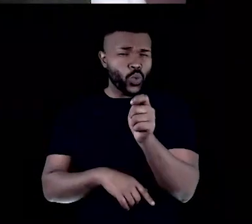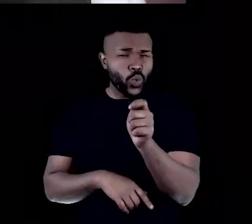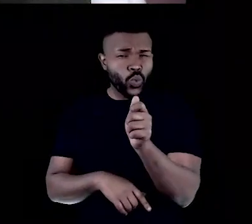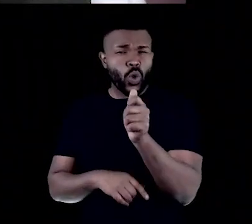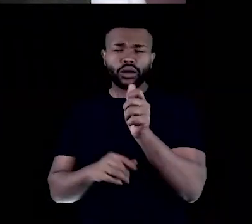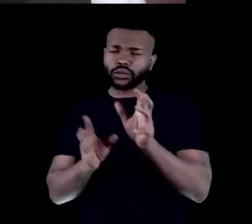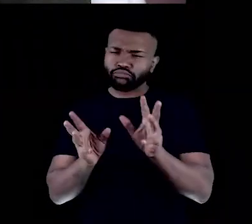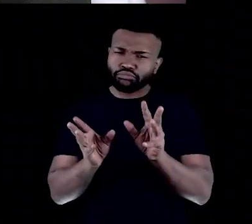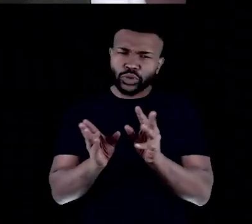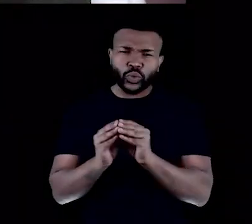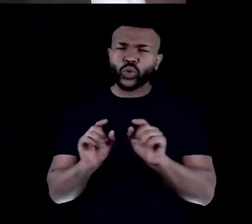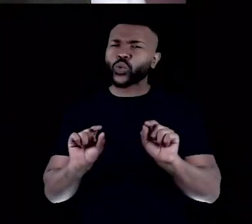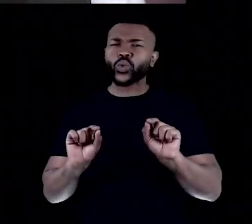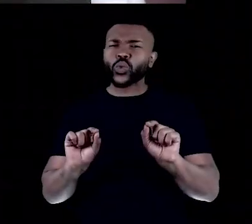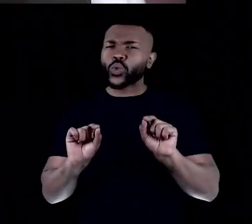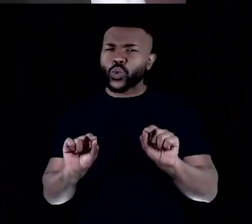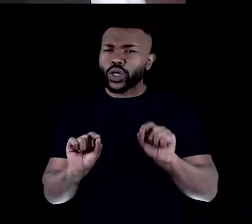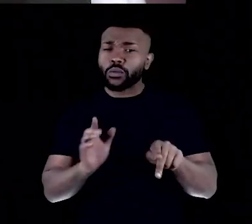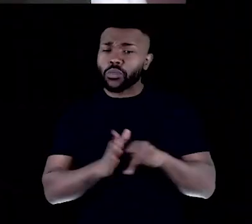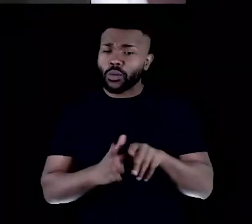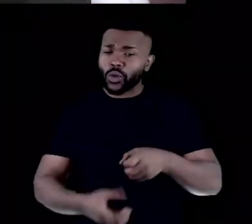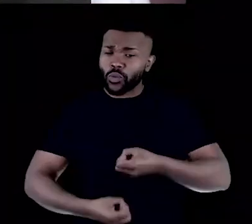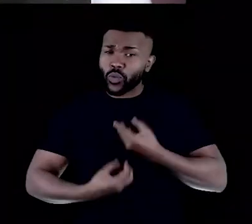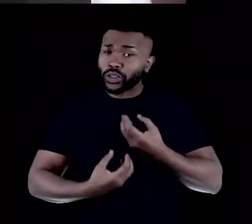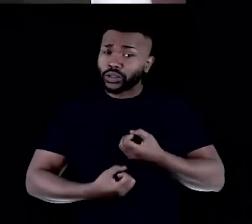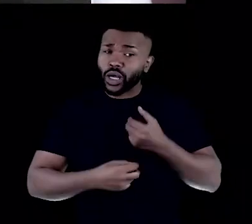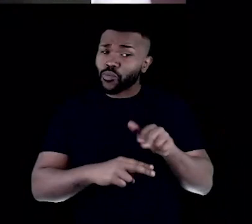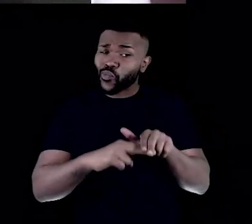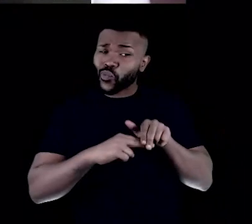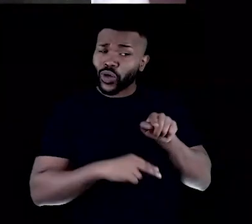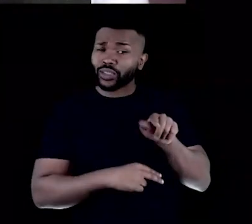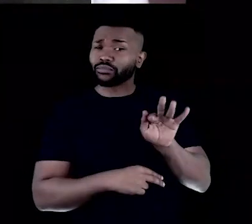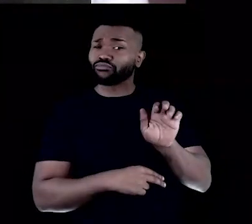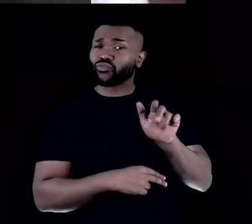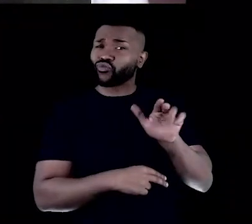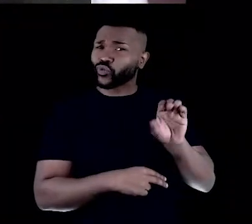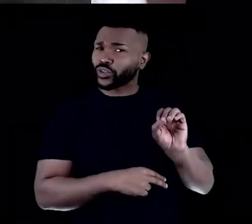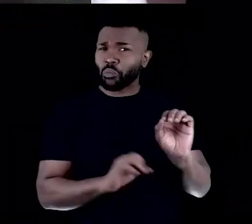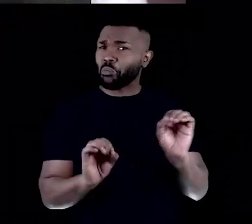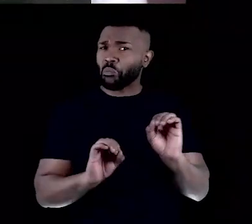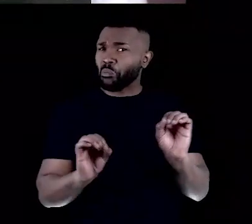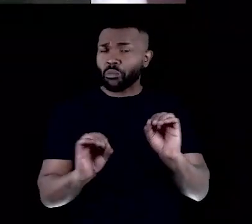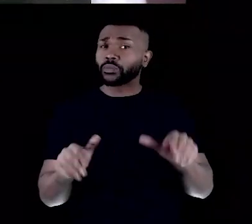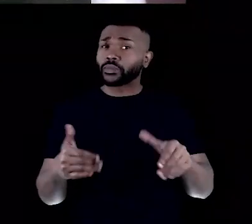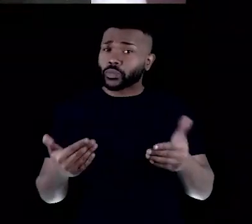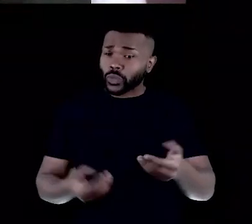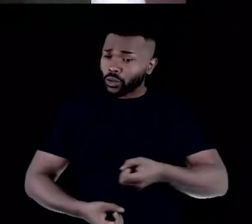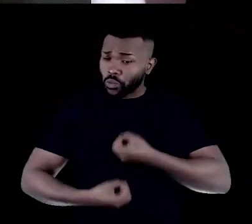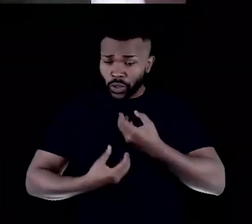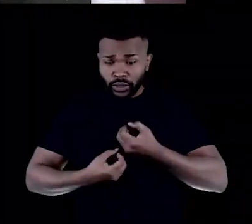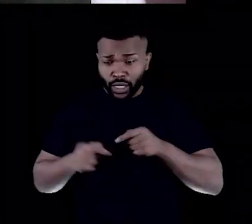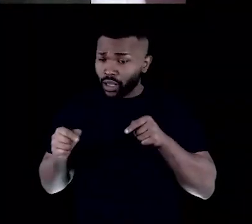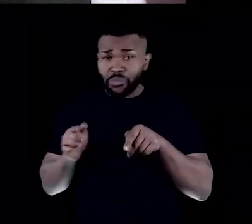Que é quase, em resumo, assim, qual é a função da poesia? Nenhuma. Então eu tenho buscado, a função da poesia é